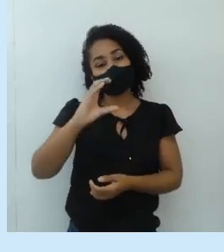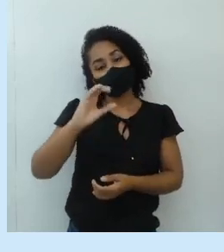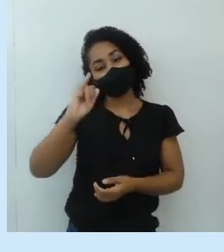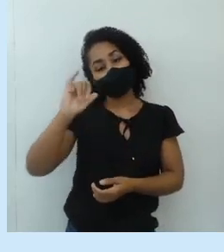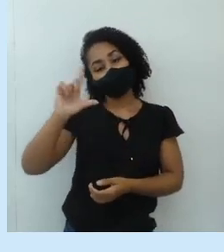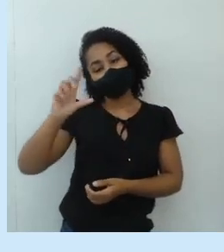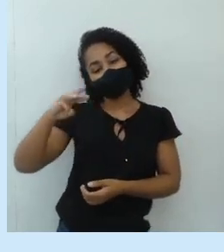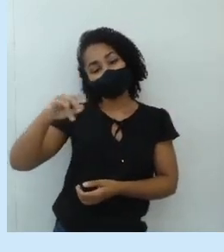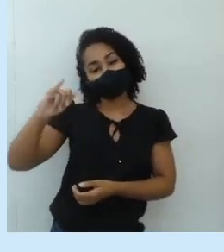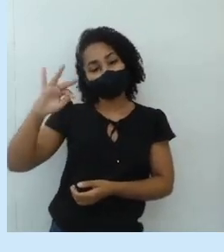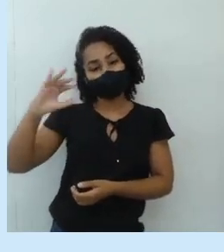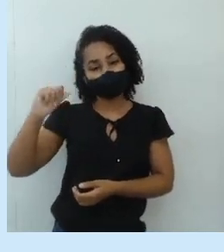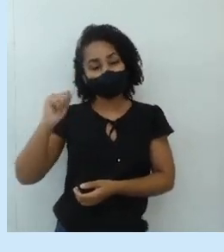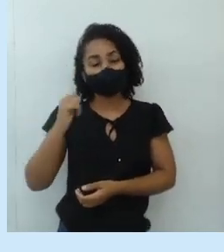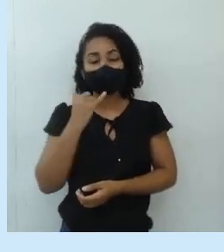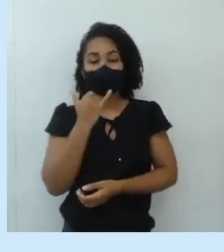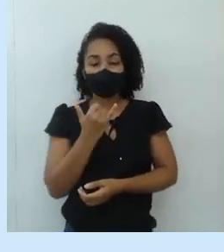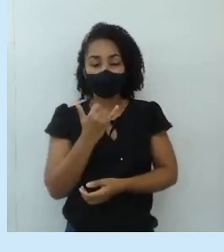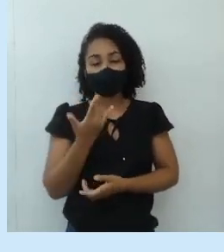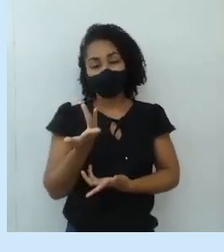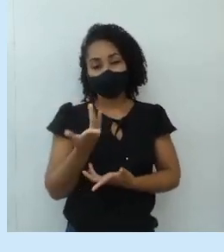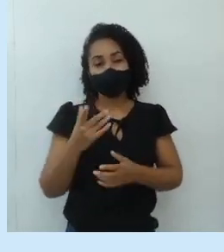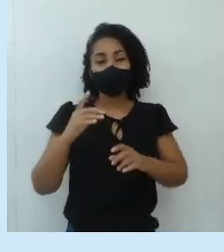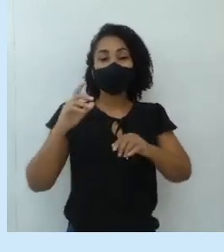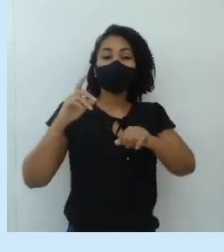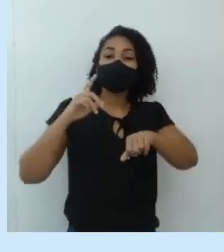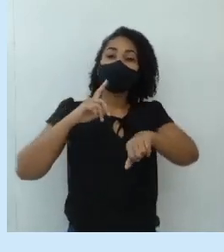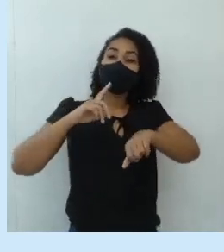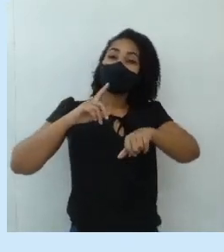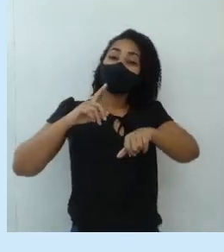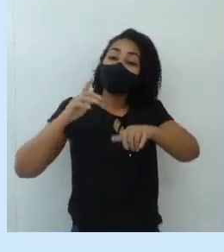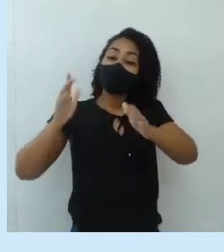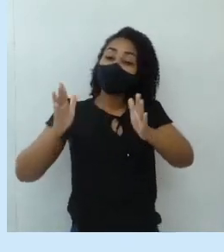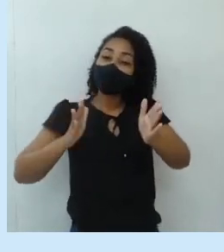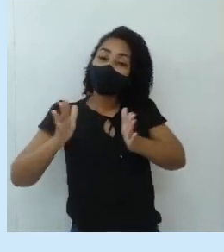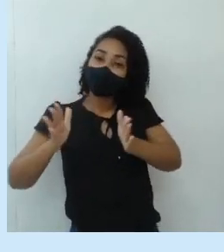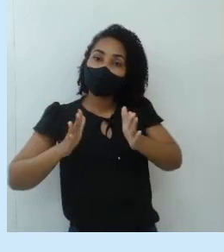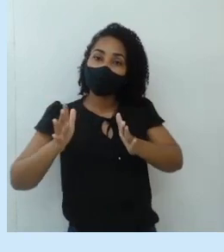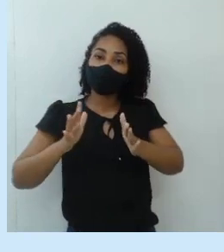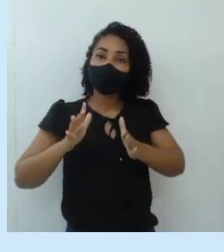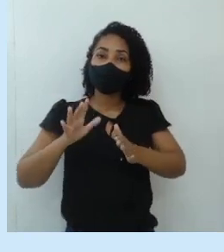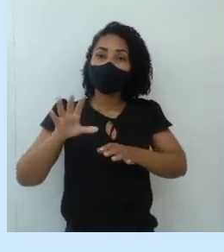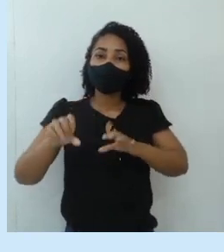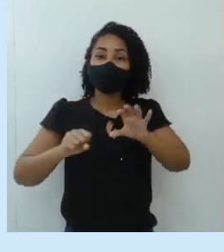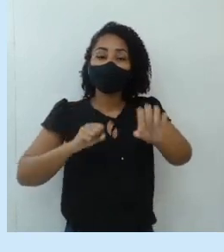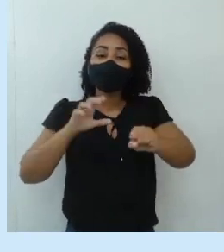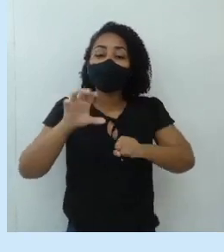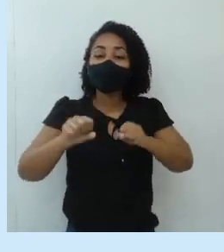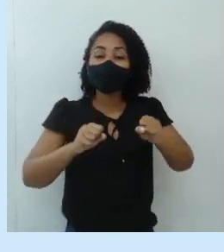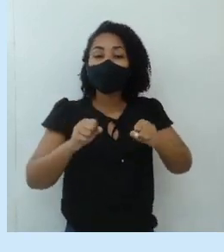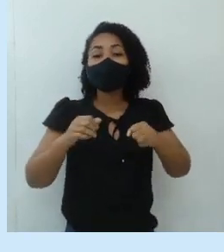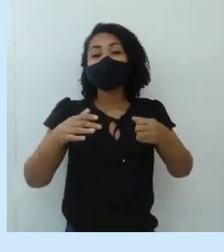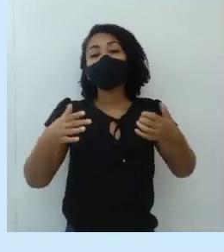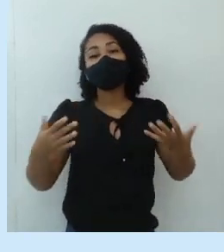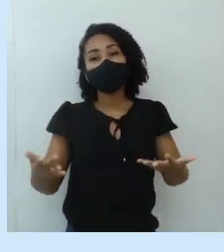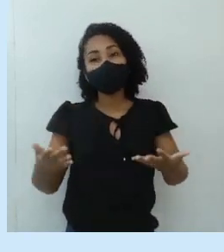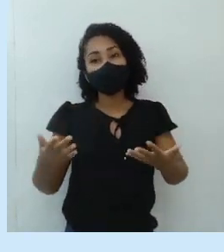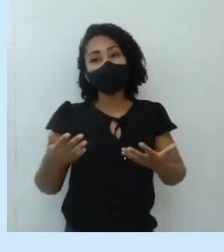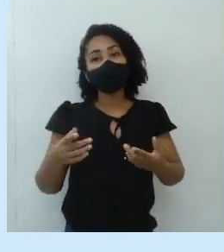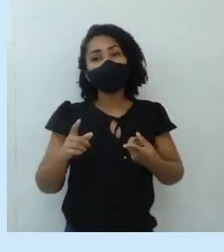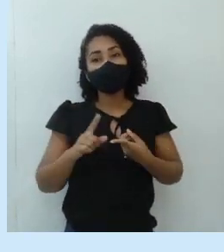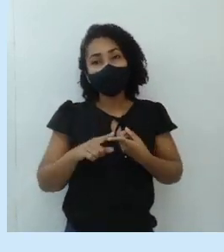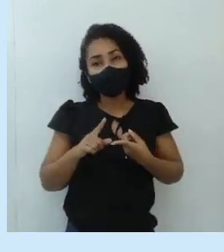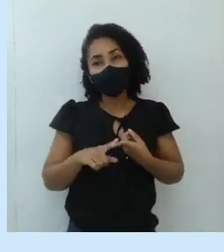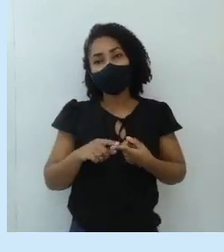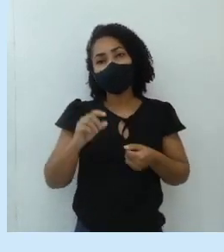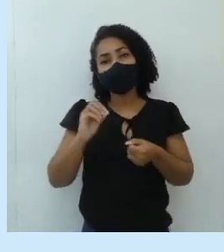climática, ou seja, o tempo. A coleta aí dessas informações ou dados, elas são